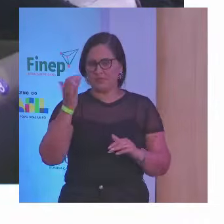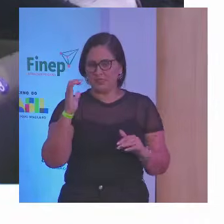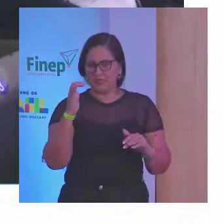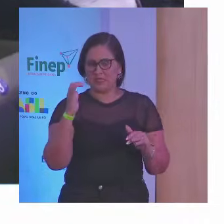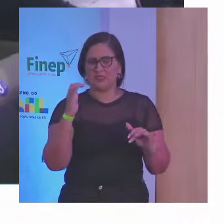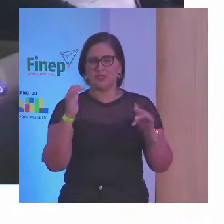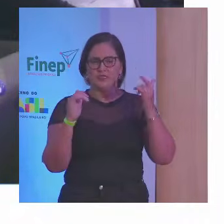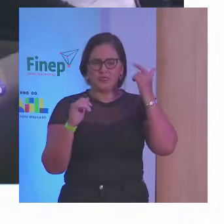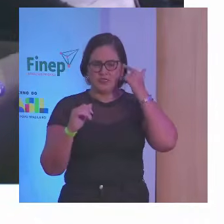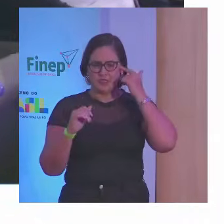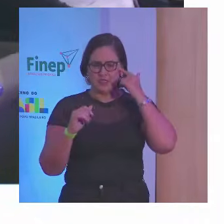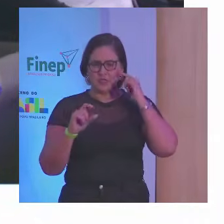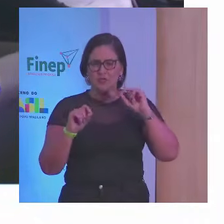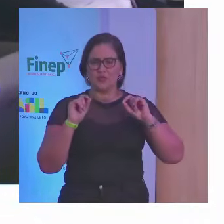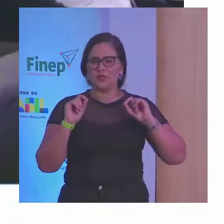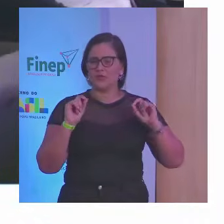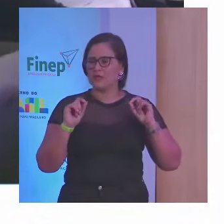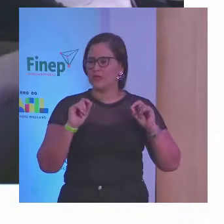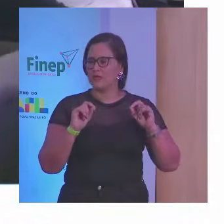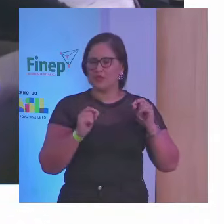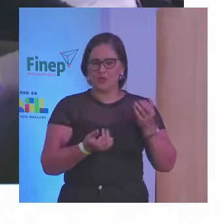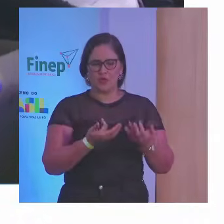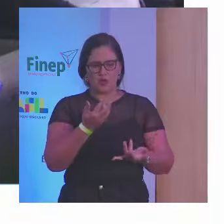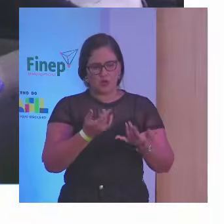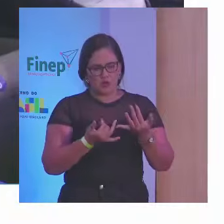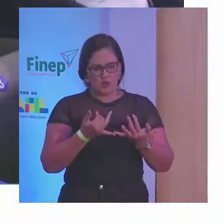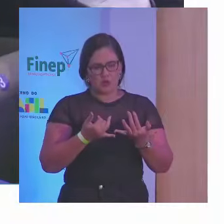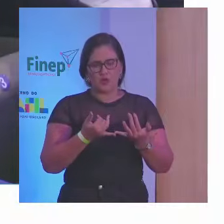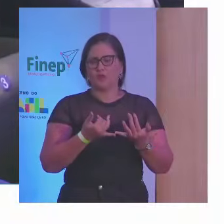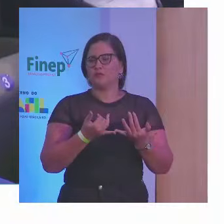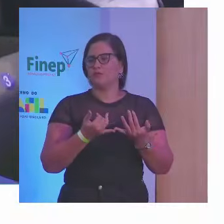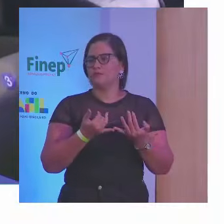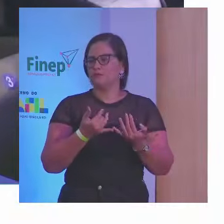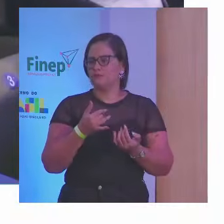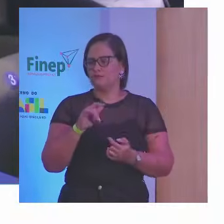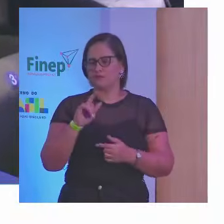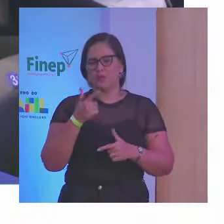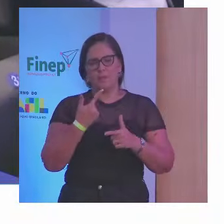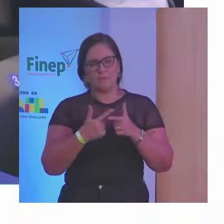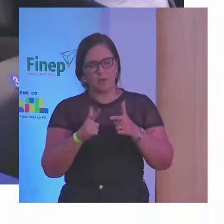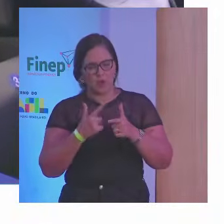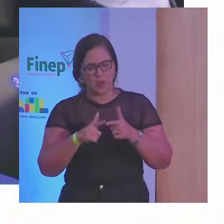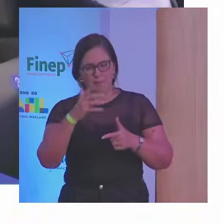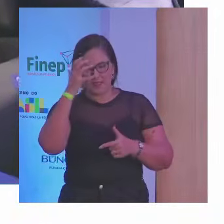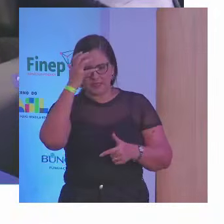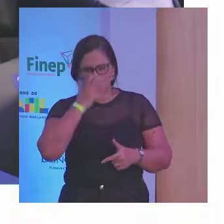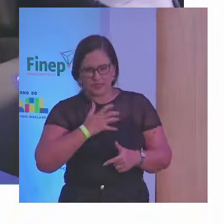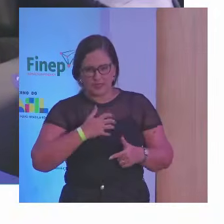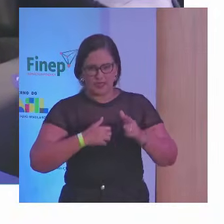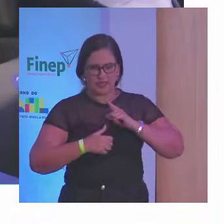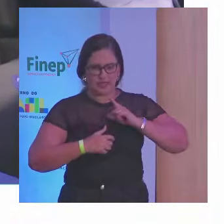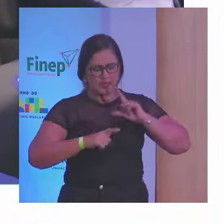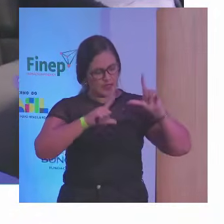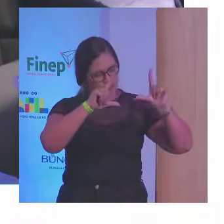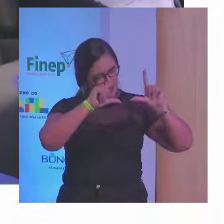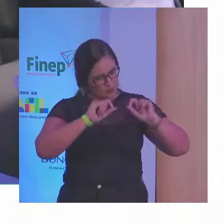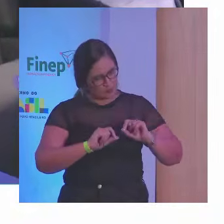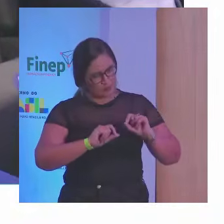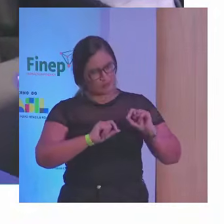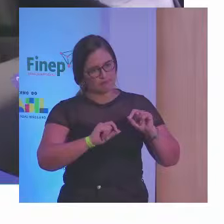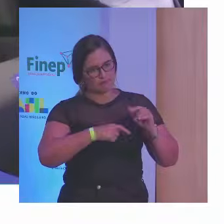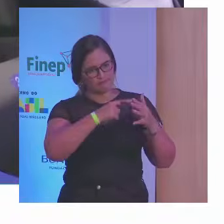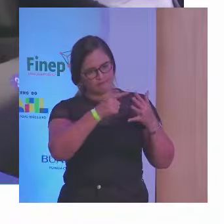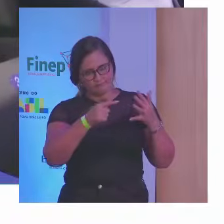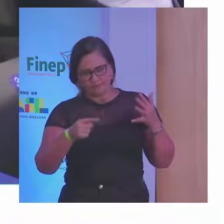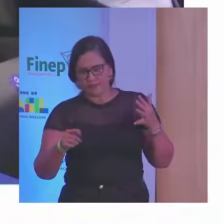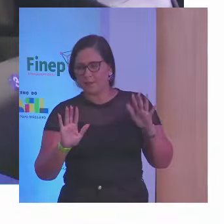somos de que a queima de combustível fóssil é um problema sério que a gente deveria reduzir, etc., etc., mas, ao mesmo